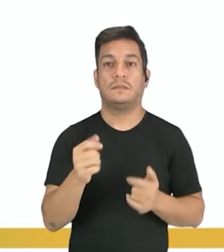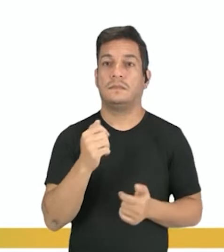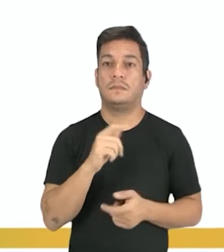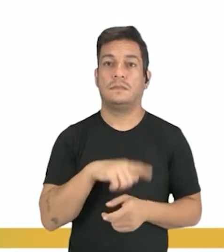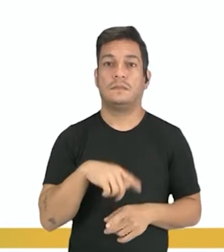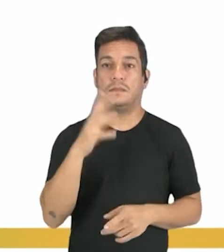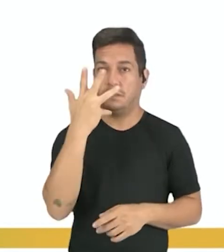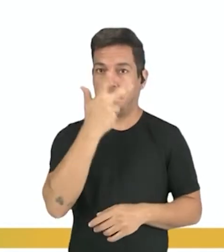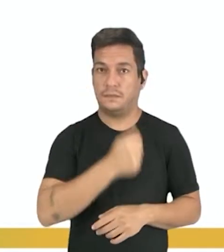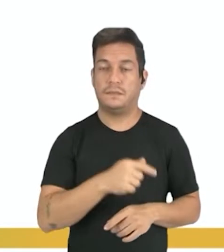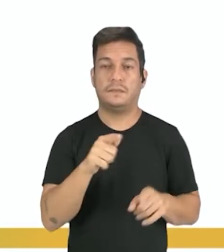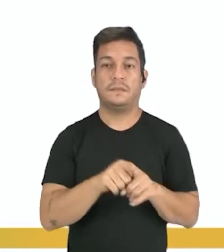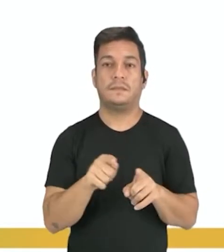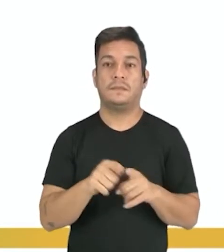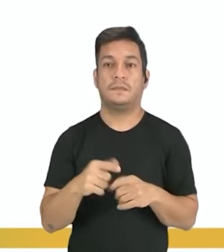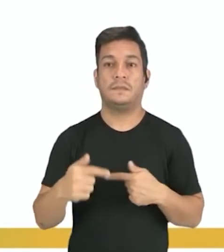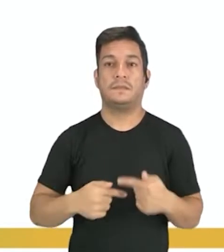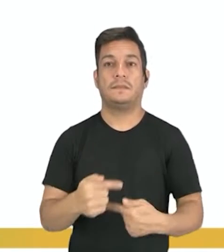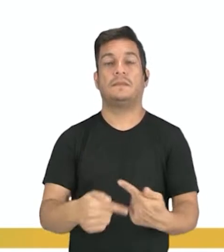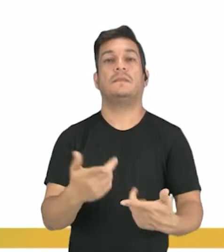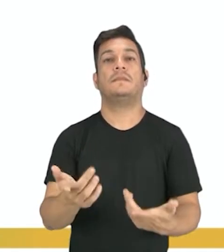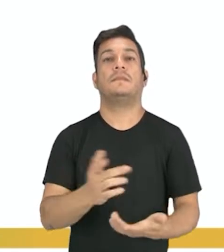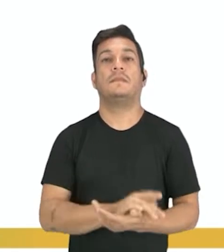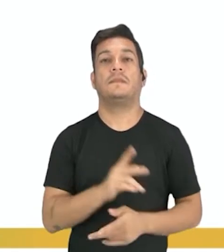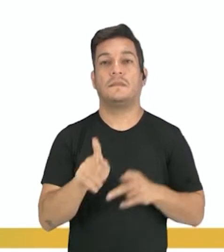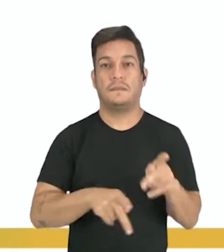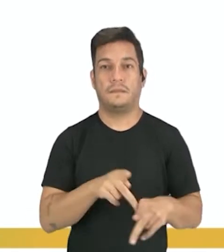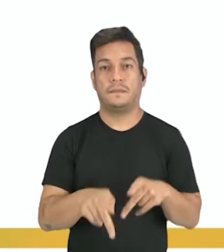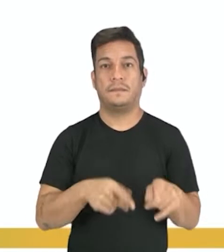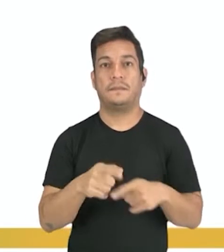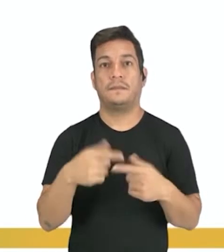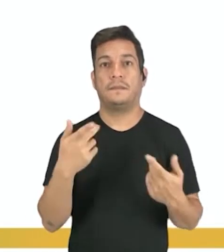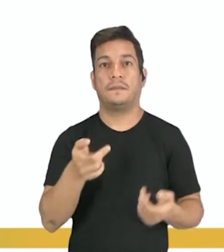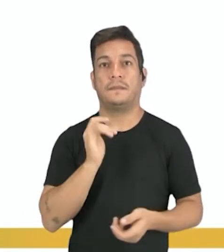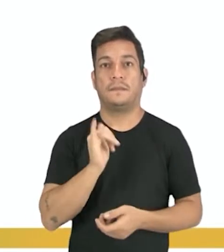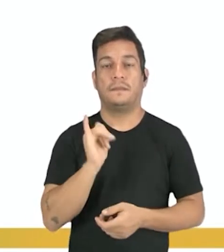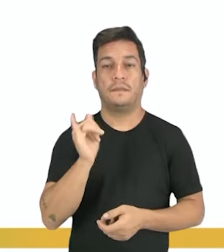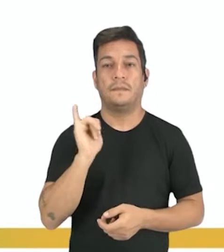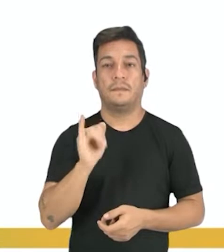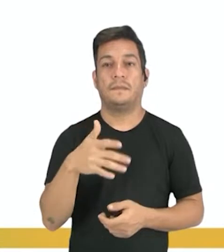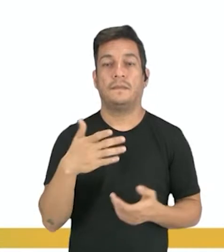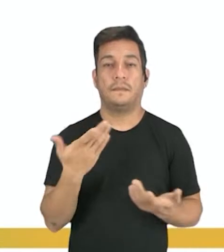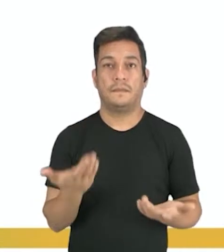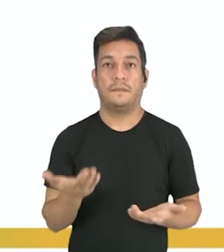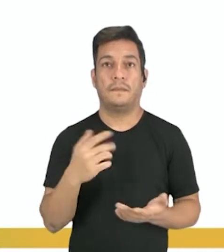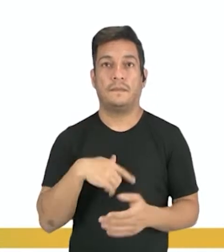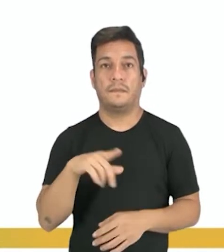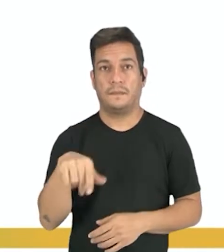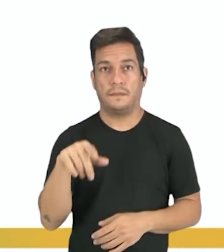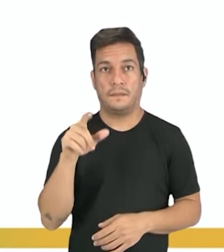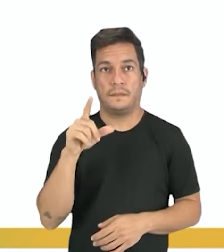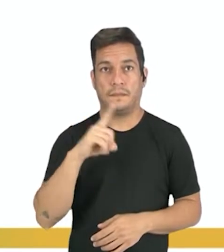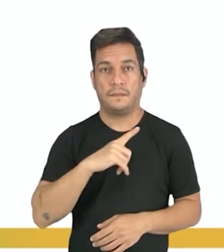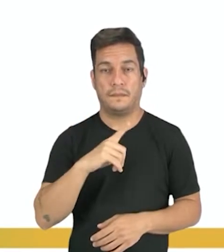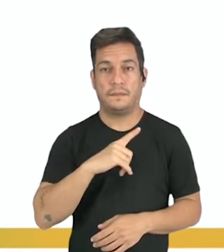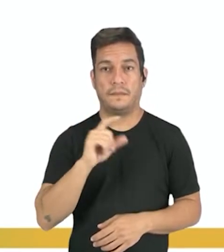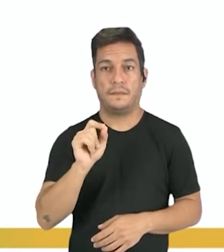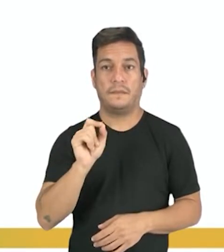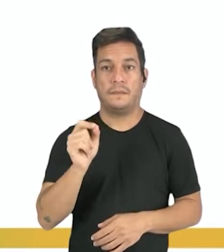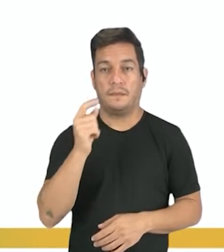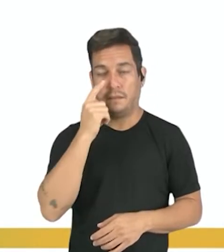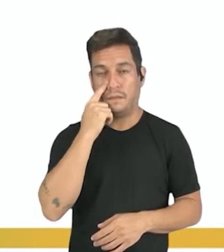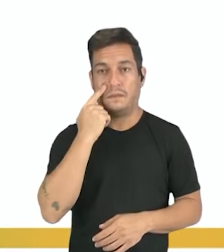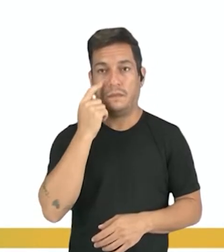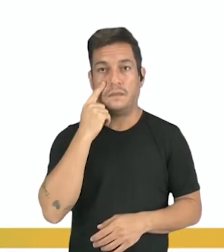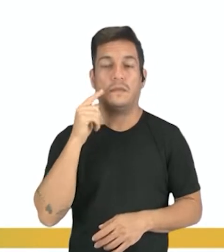Desculpa pela beleza tradição e popularidade então foi isso que eu acabei de falar para vocês né que ela ela